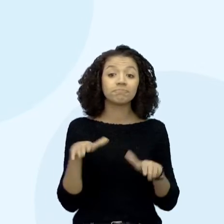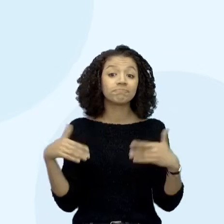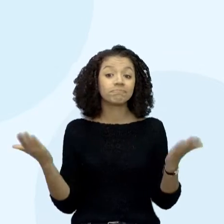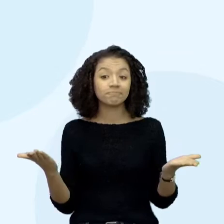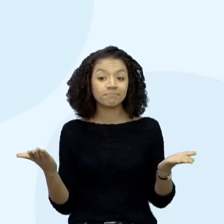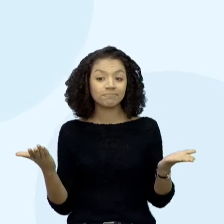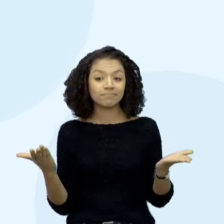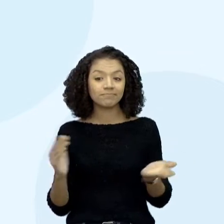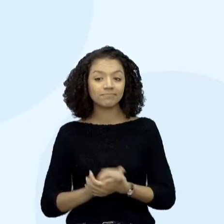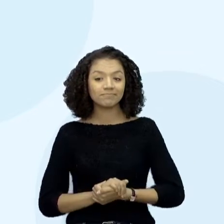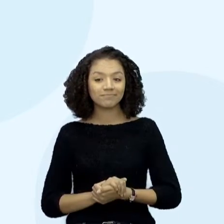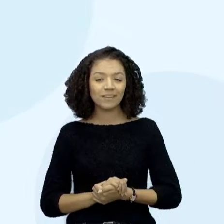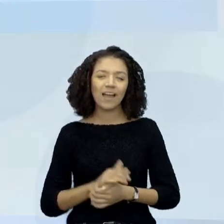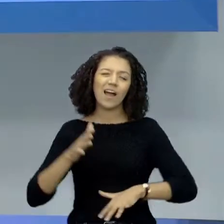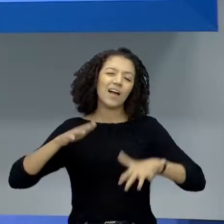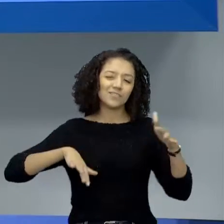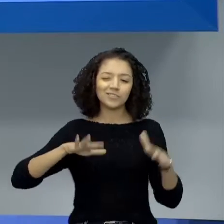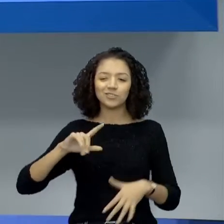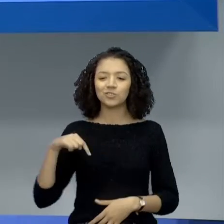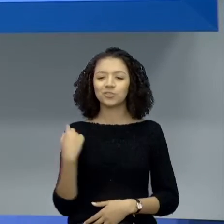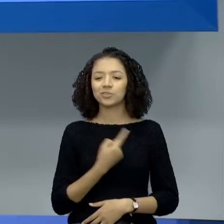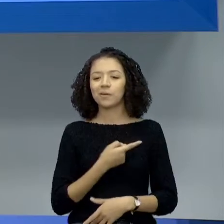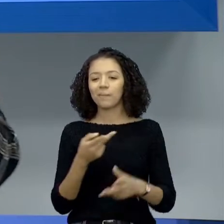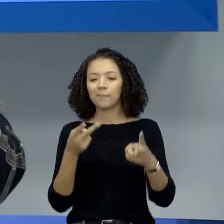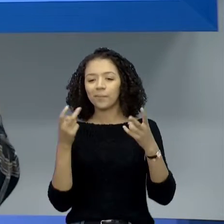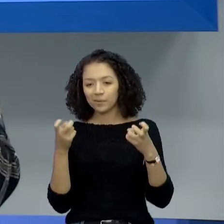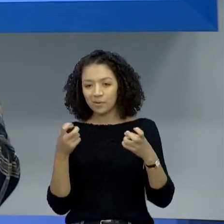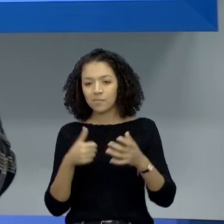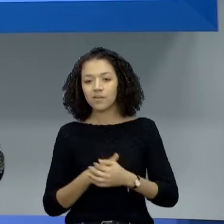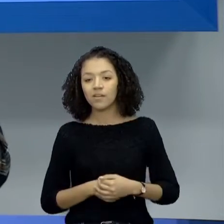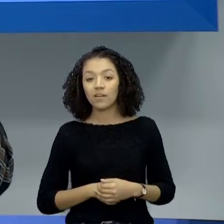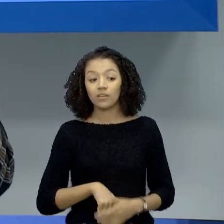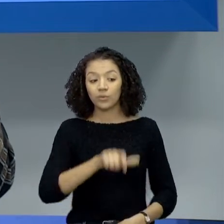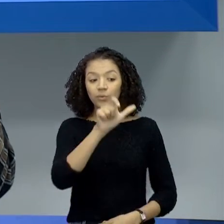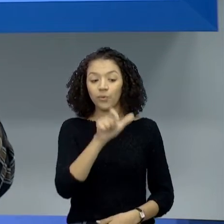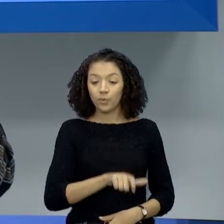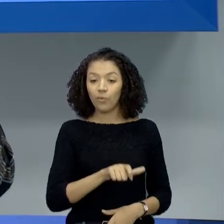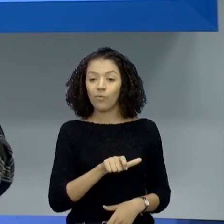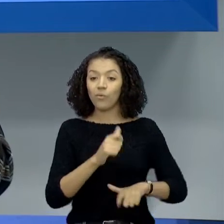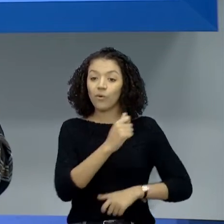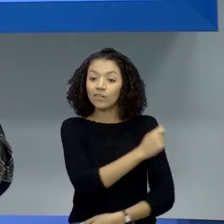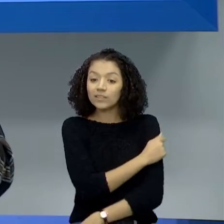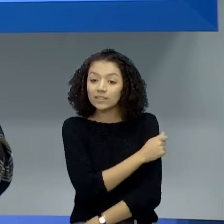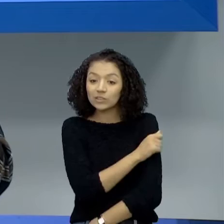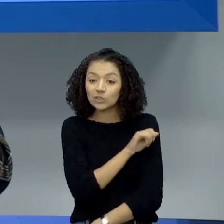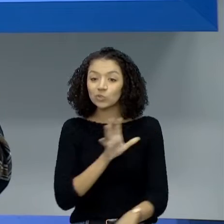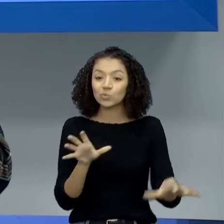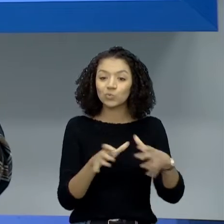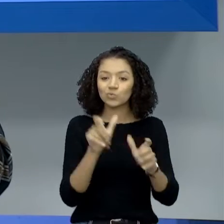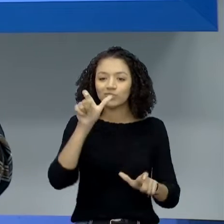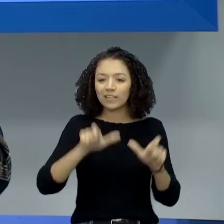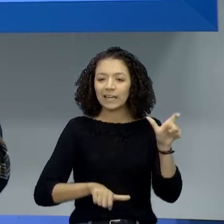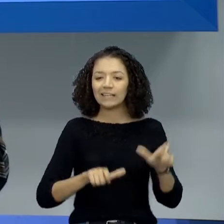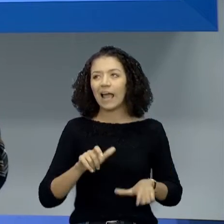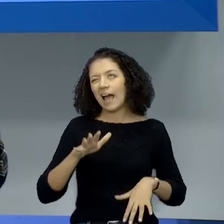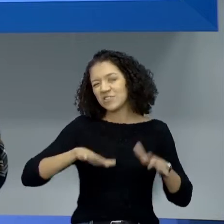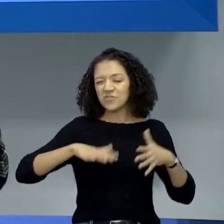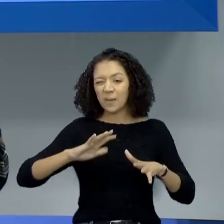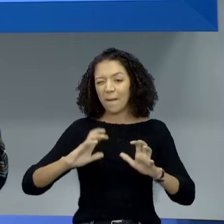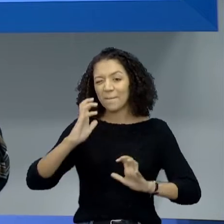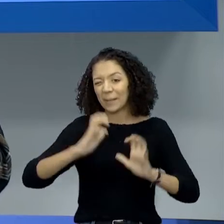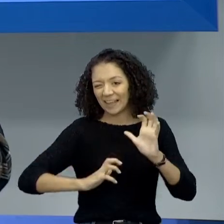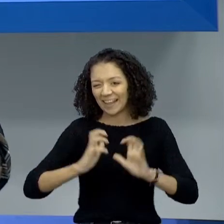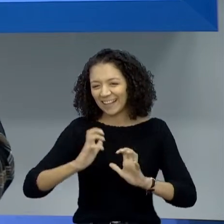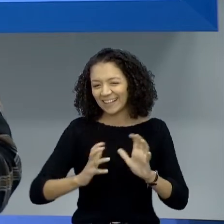grupo? Então, muitas vezes a gente percebe que o estudante ele vai trabalhar em grupo e às vezes acaba entrando em certos conflitos. Essa aqui é uma pergunta, acho que